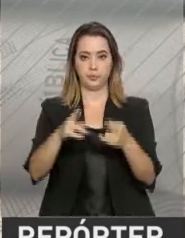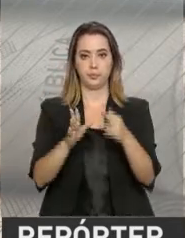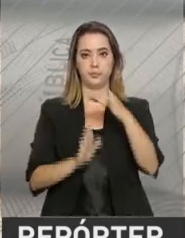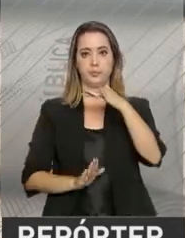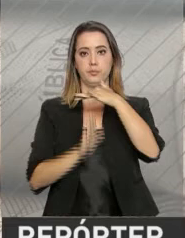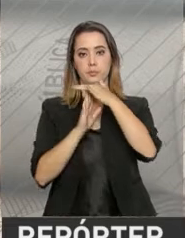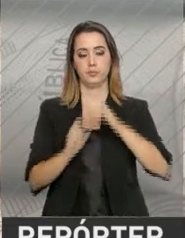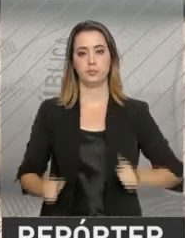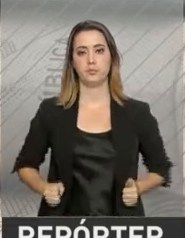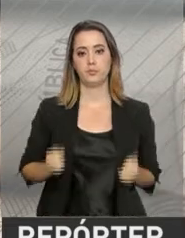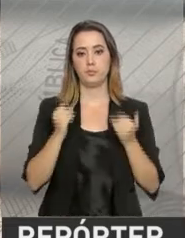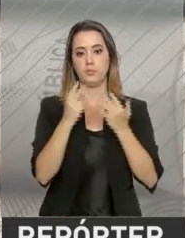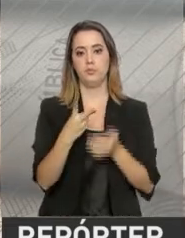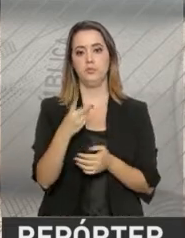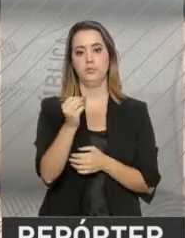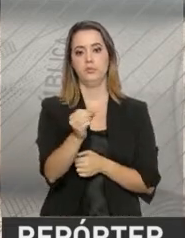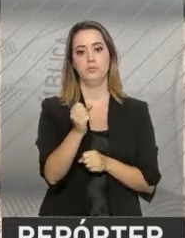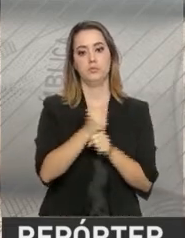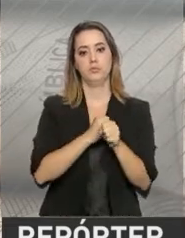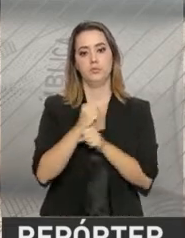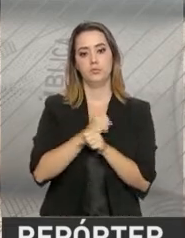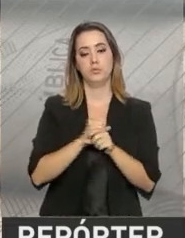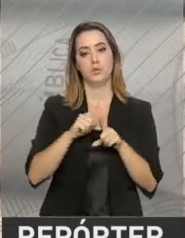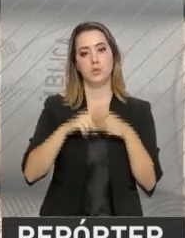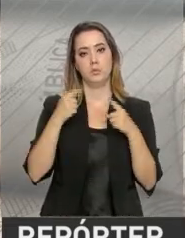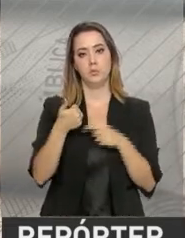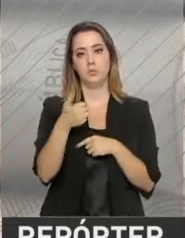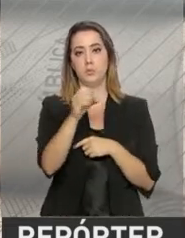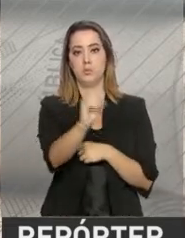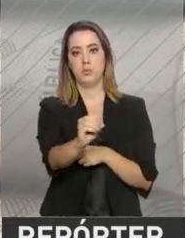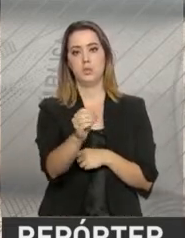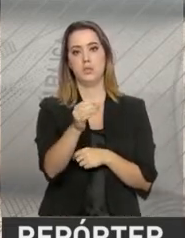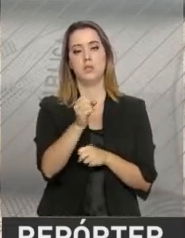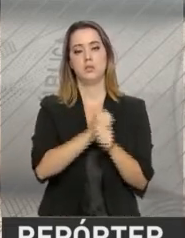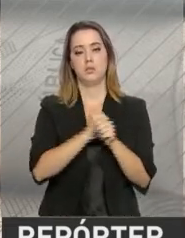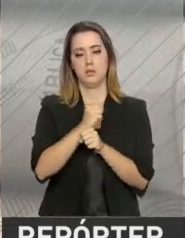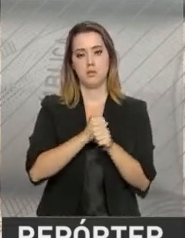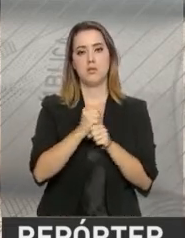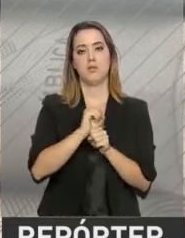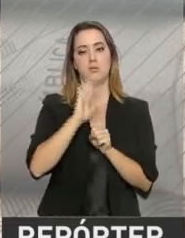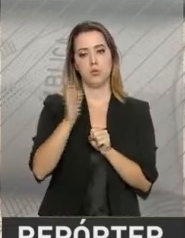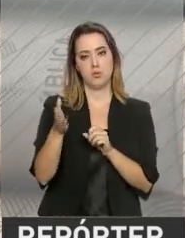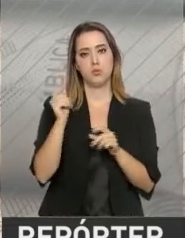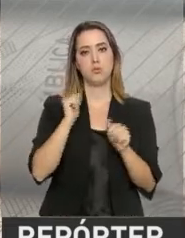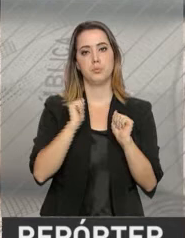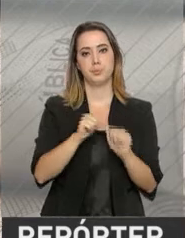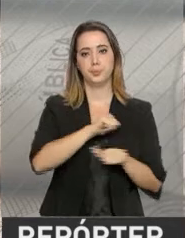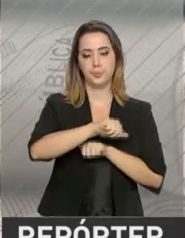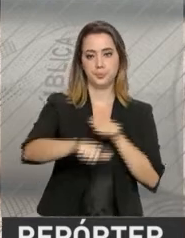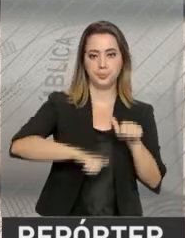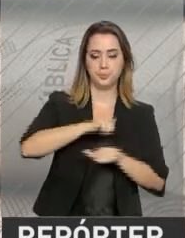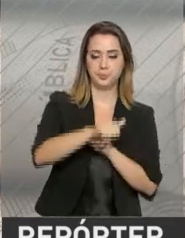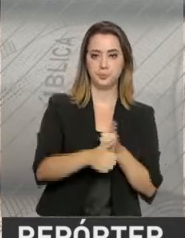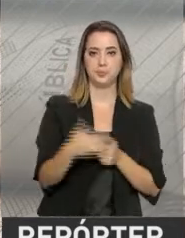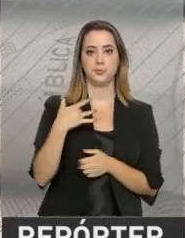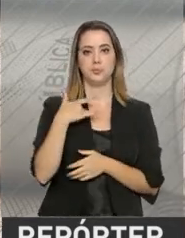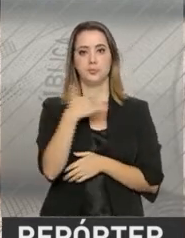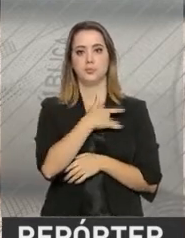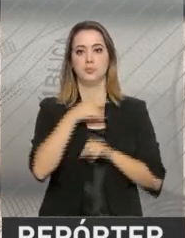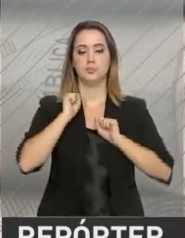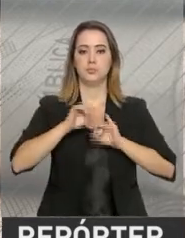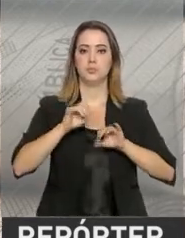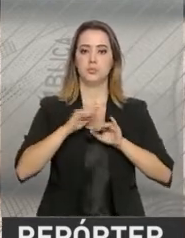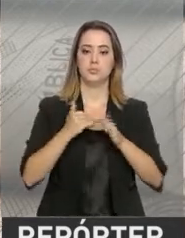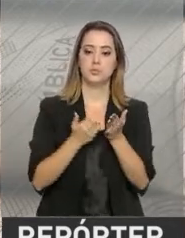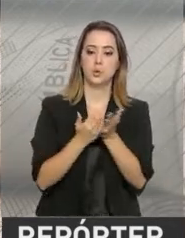as regras valem por 20 anos mas poderão ser revistas no meio do período a partir do 10º ano saúde educação só